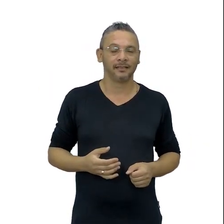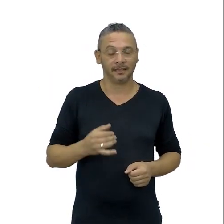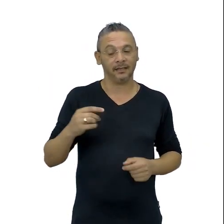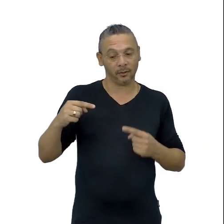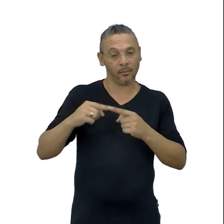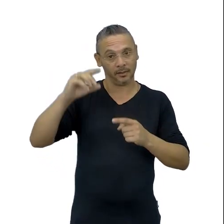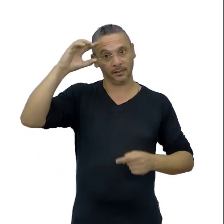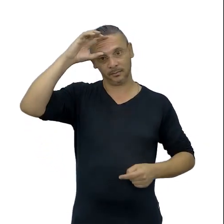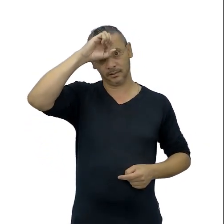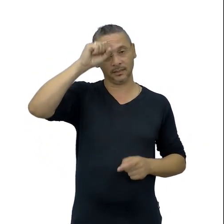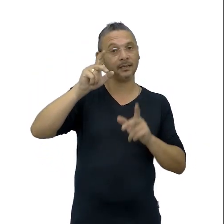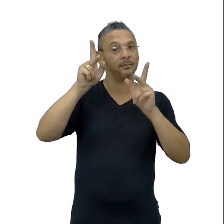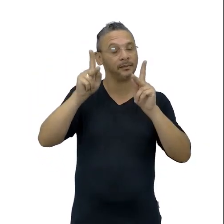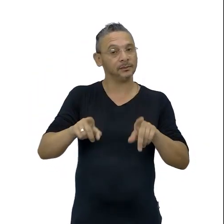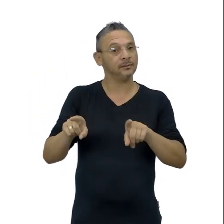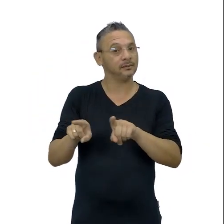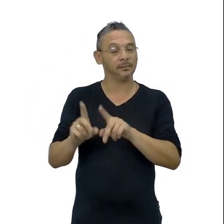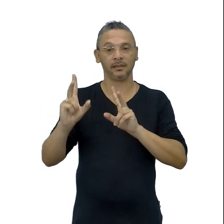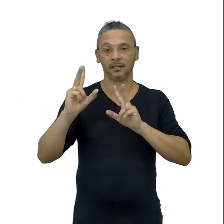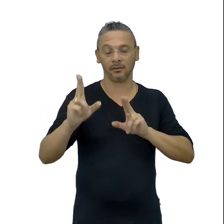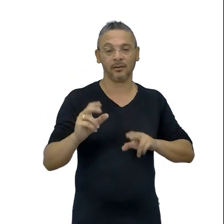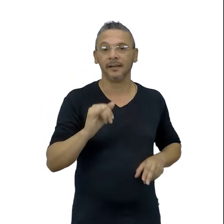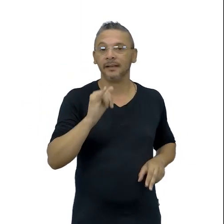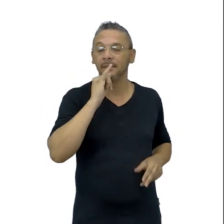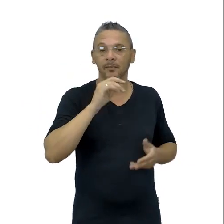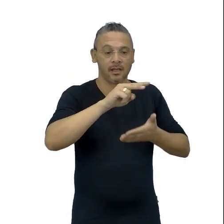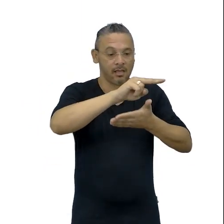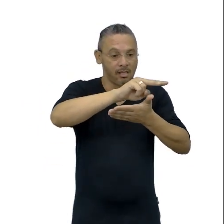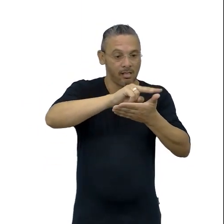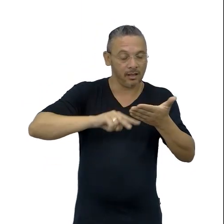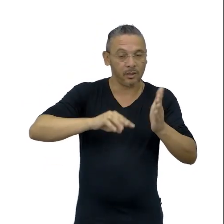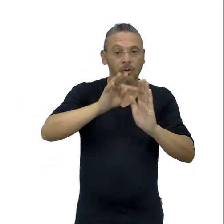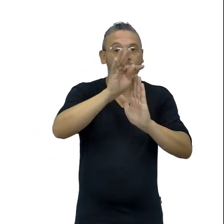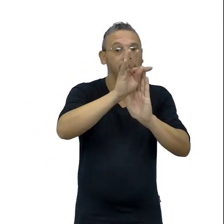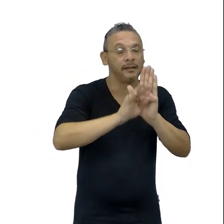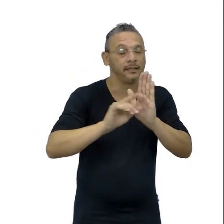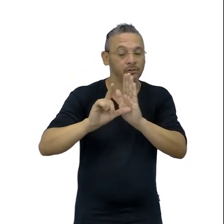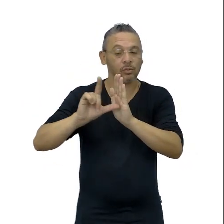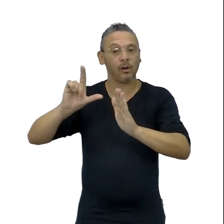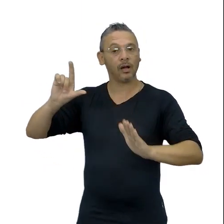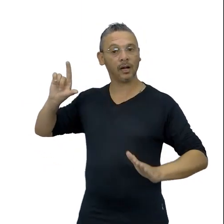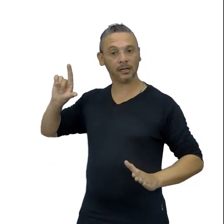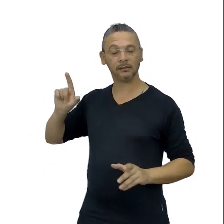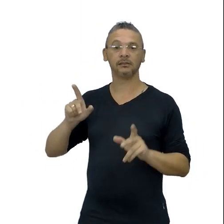também. Então, antes da leitura de um texto, o professor precisa encantar os